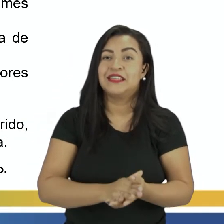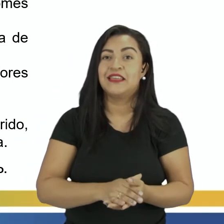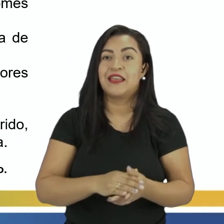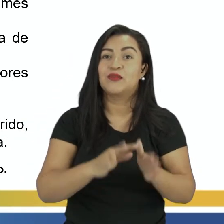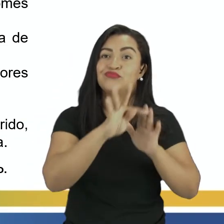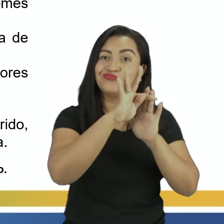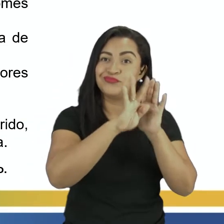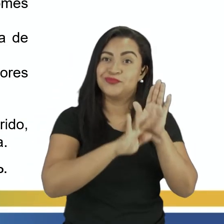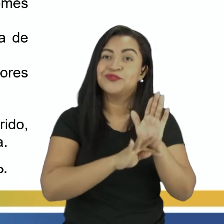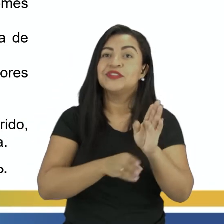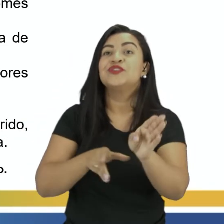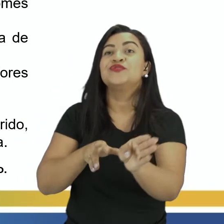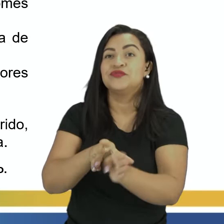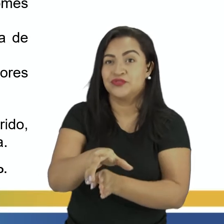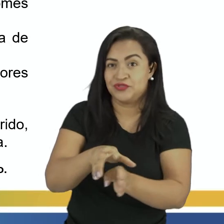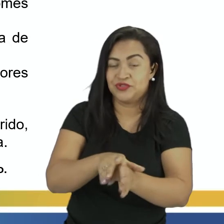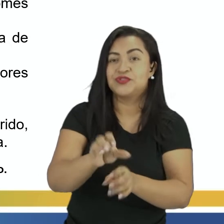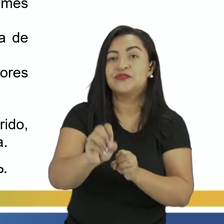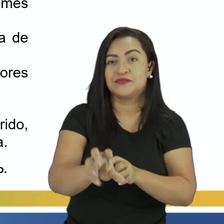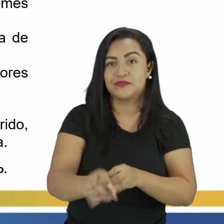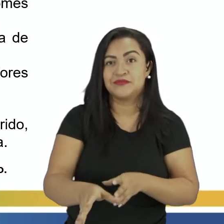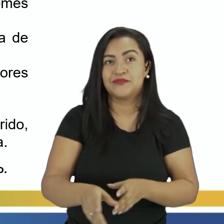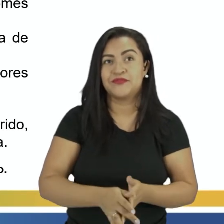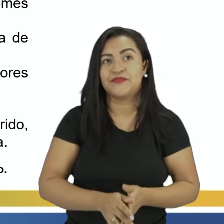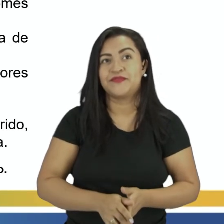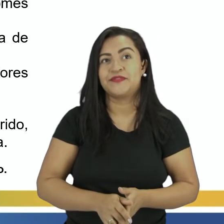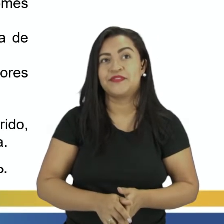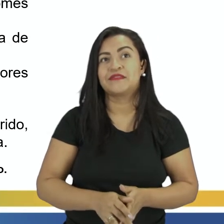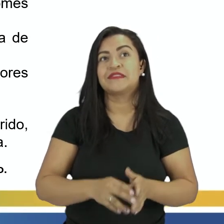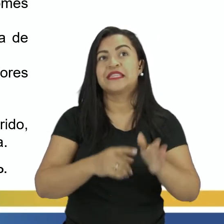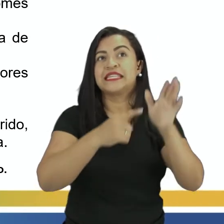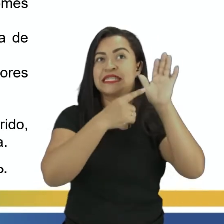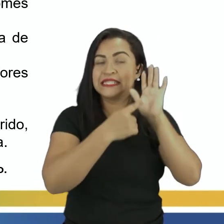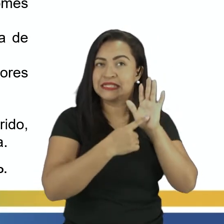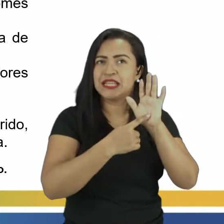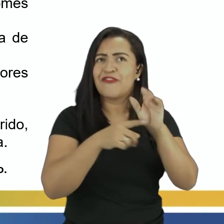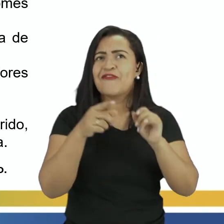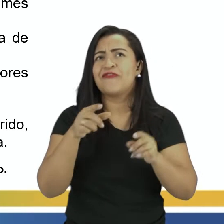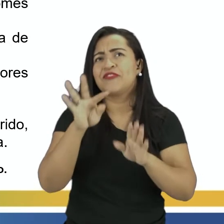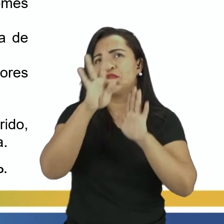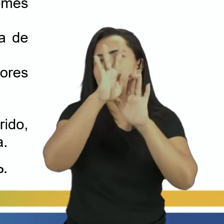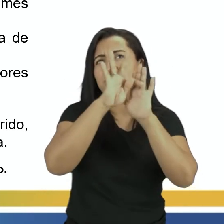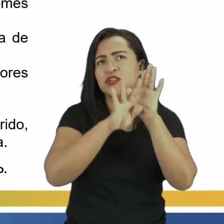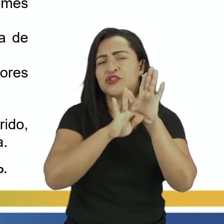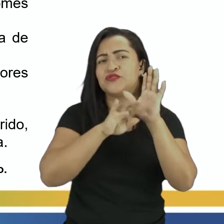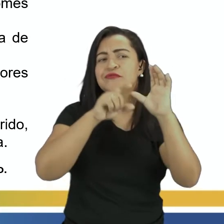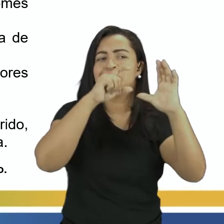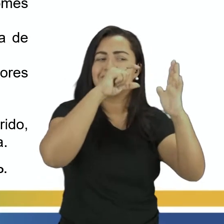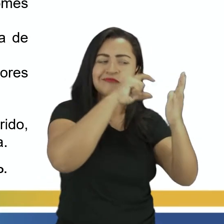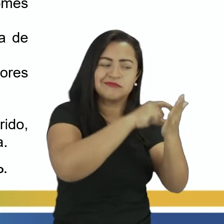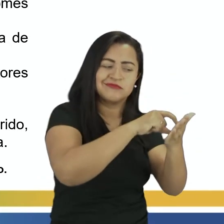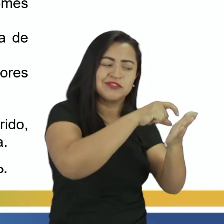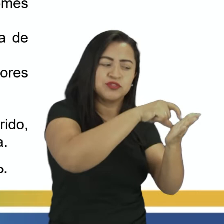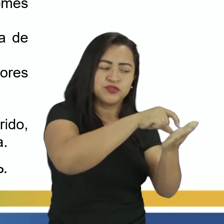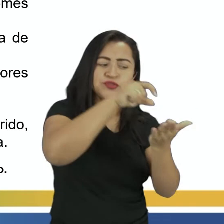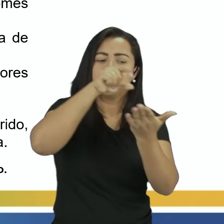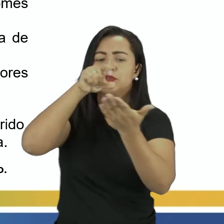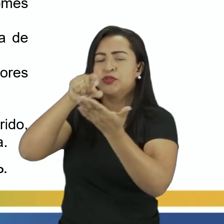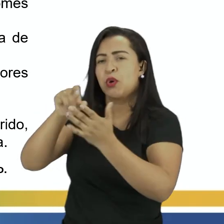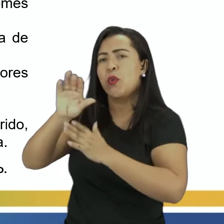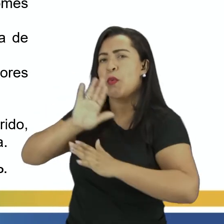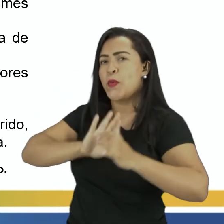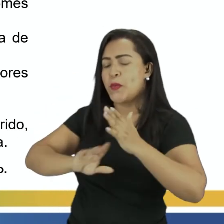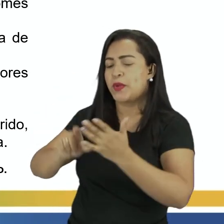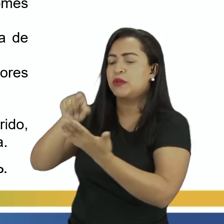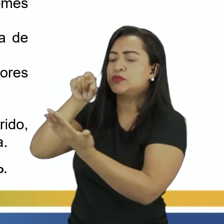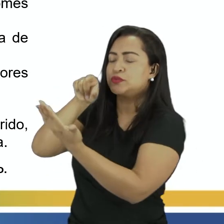injuntivo. Veja lá em cima no texto, né, que ele está falando destaque com cuidado, encaixe o chip, tá certo?